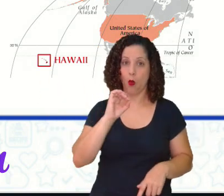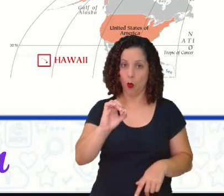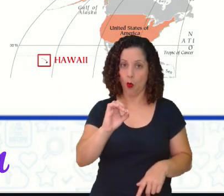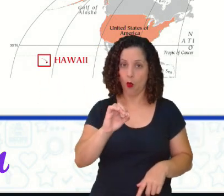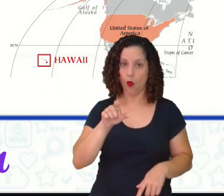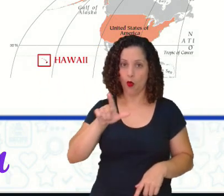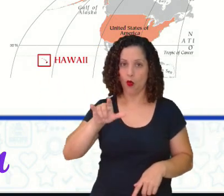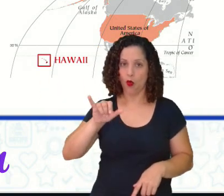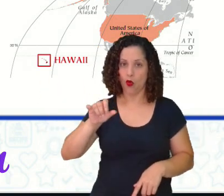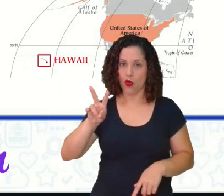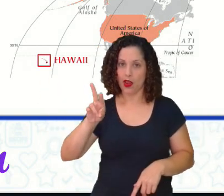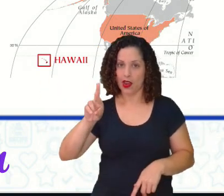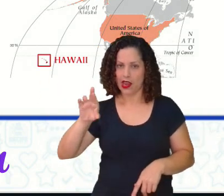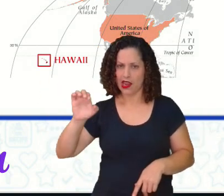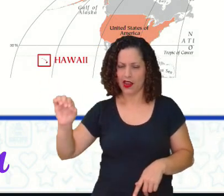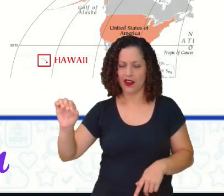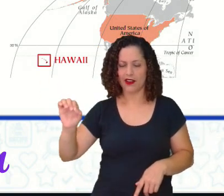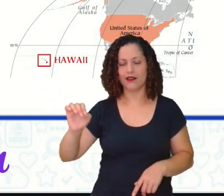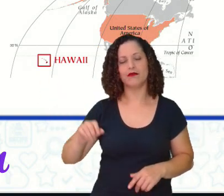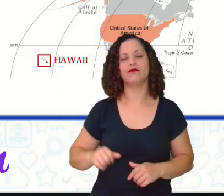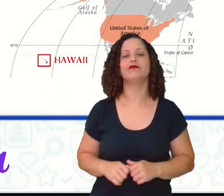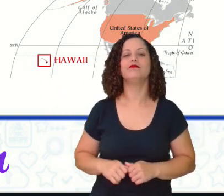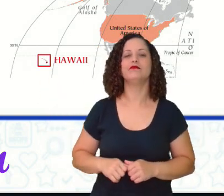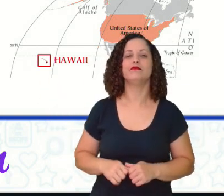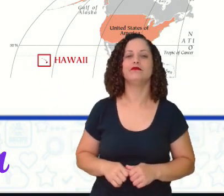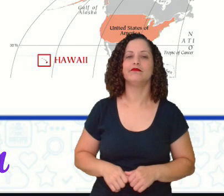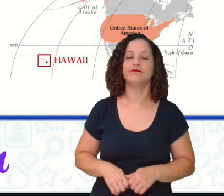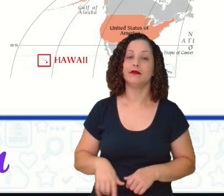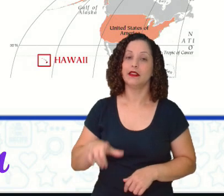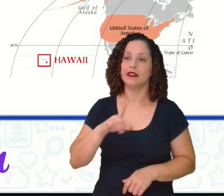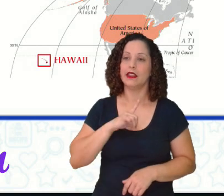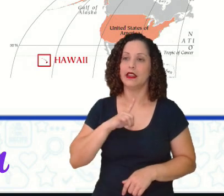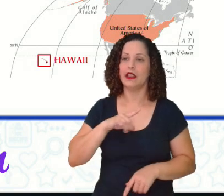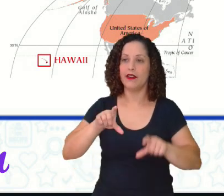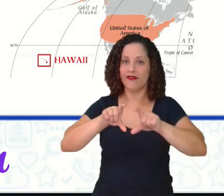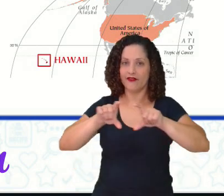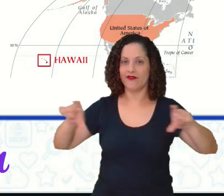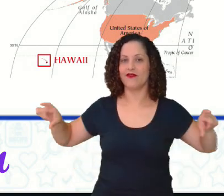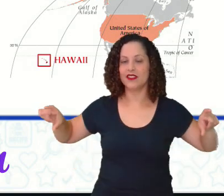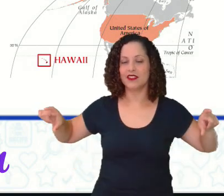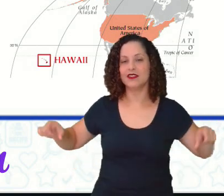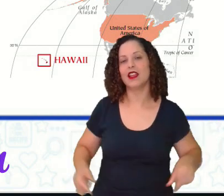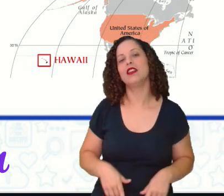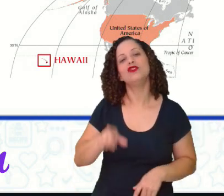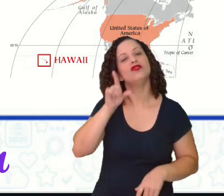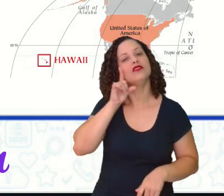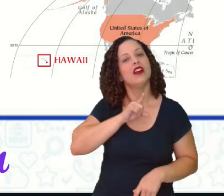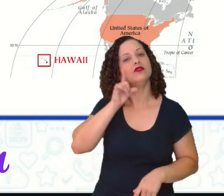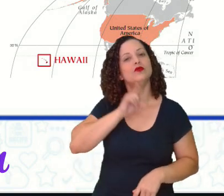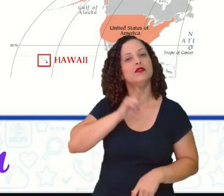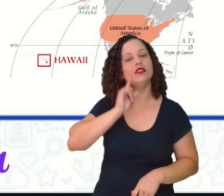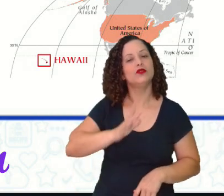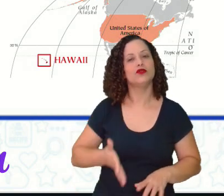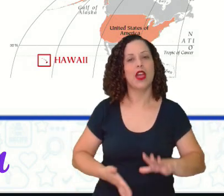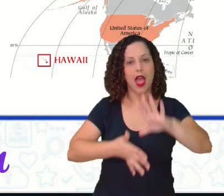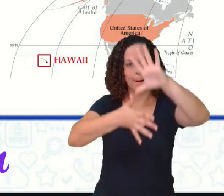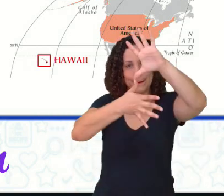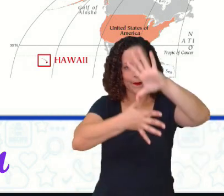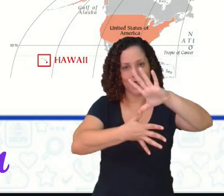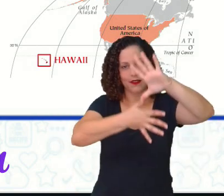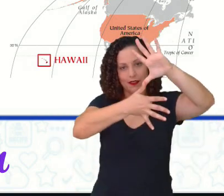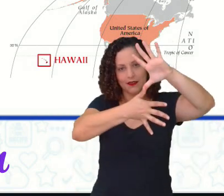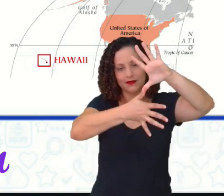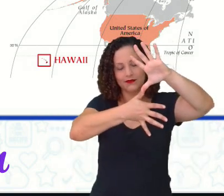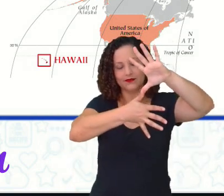de United States of America, os Estados Unidos da América. Falta um S aí nos Unidos. Digitação